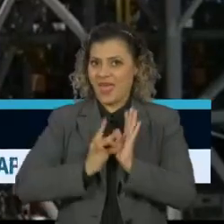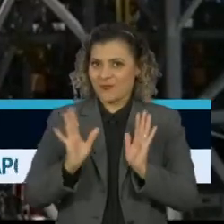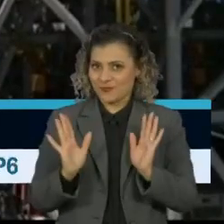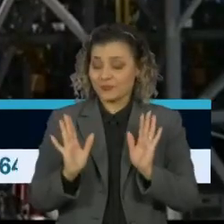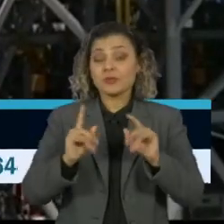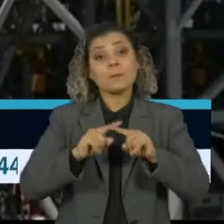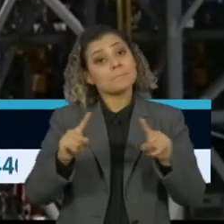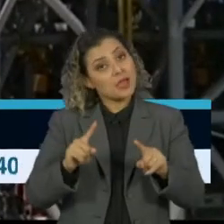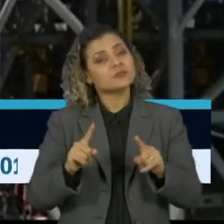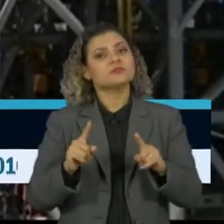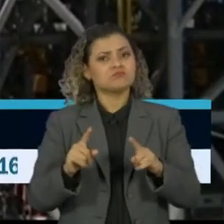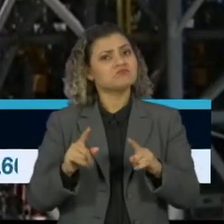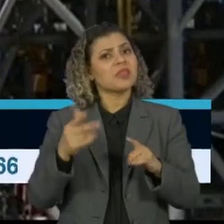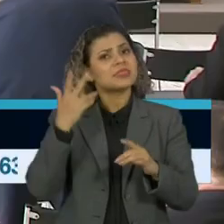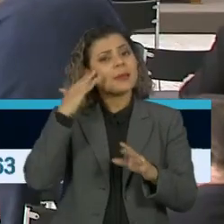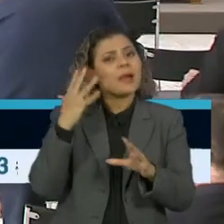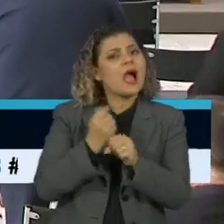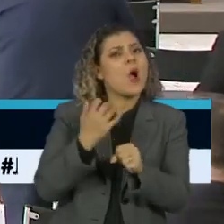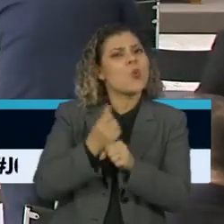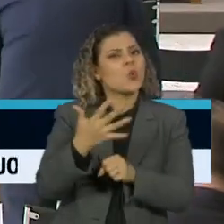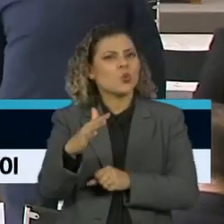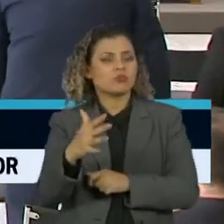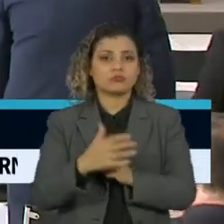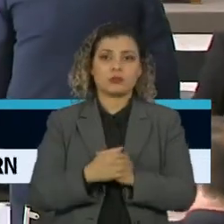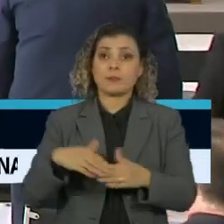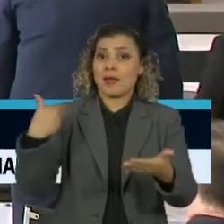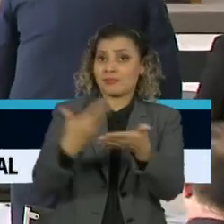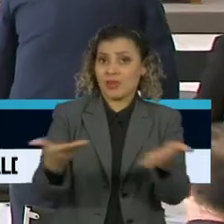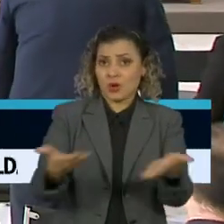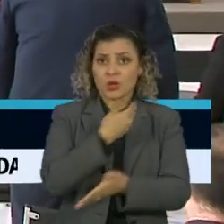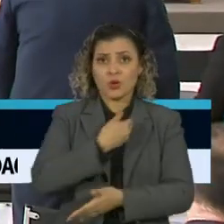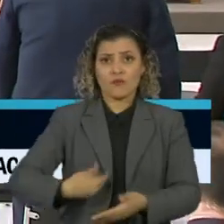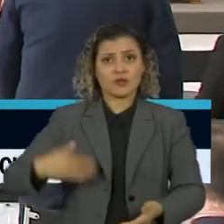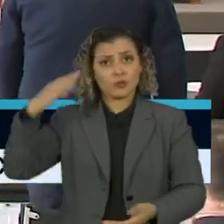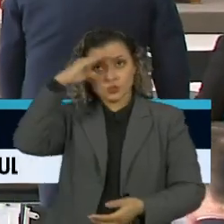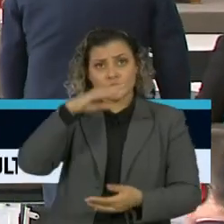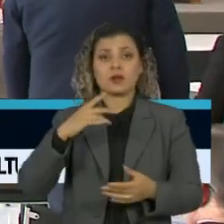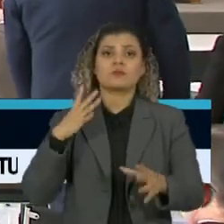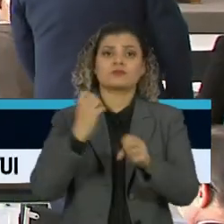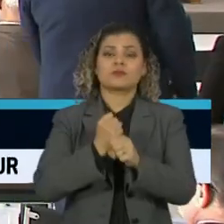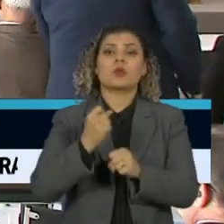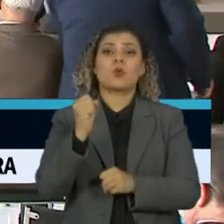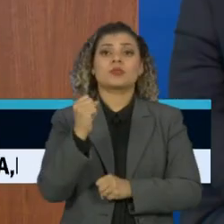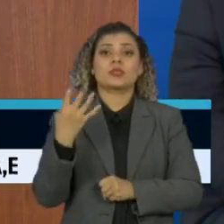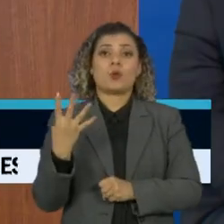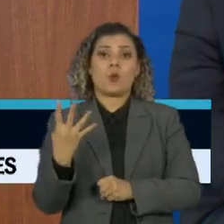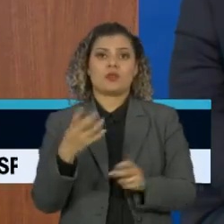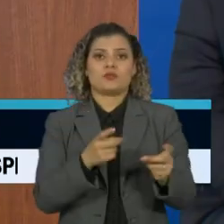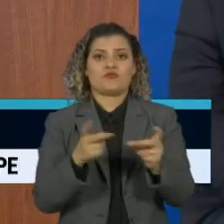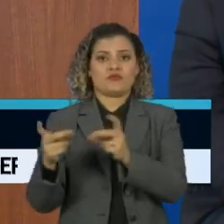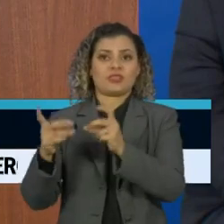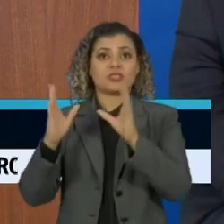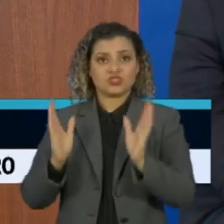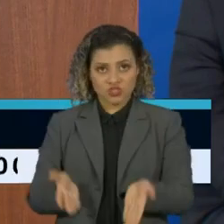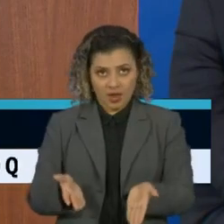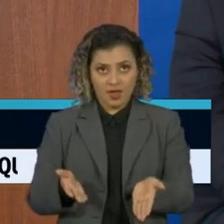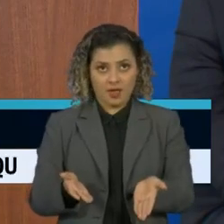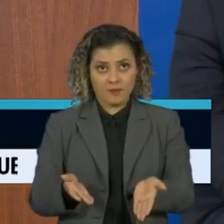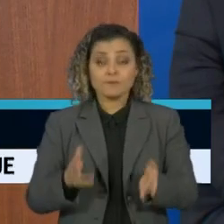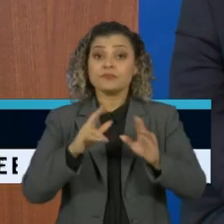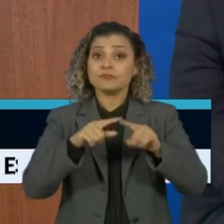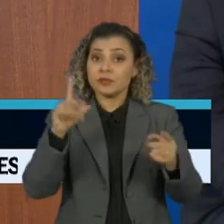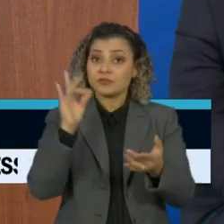Dá apenas uma dimensão. Até agora, o governo Bolsonaro concluiu 84 vendas, mas nenhuma do grupo